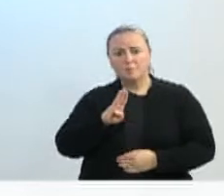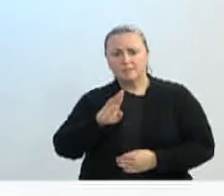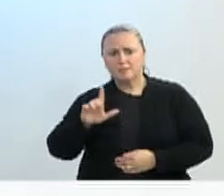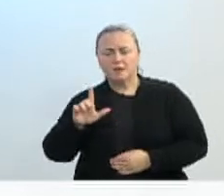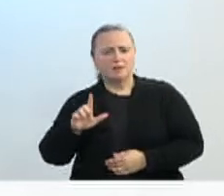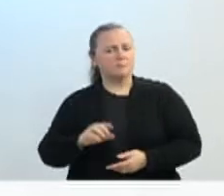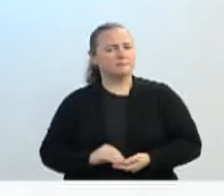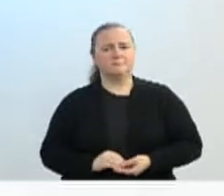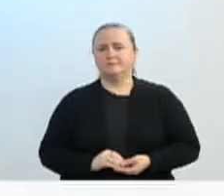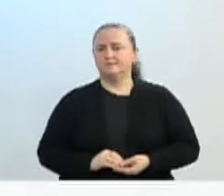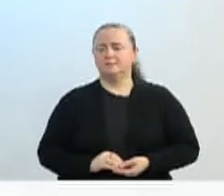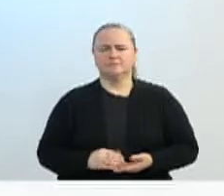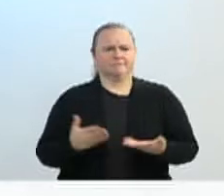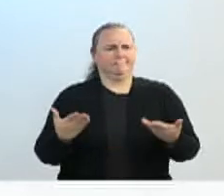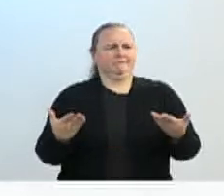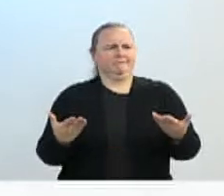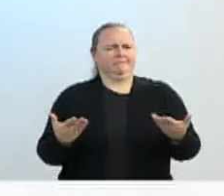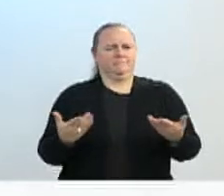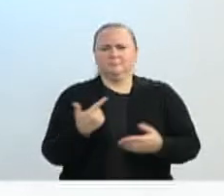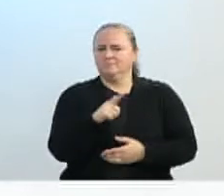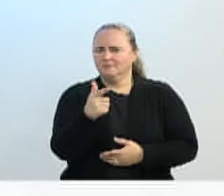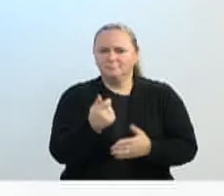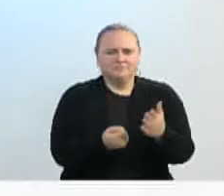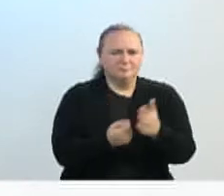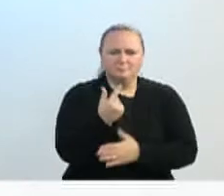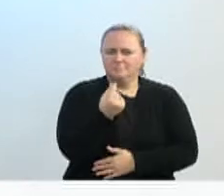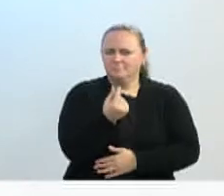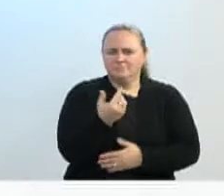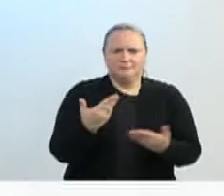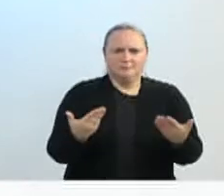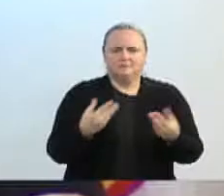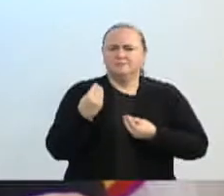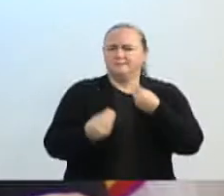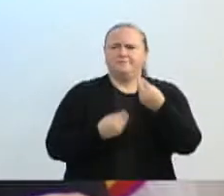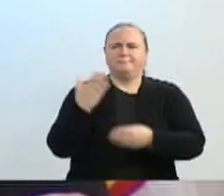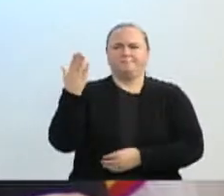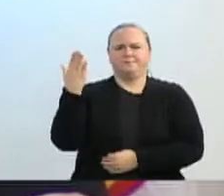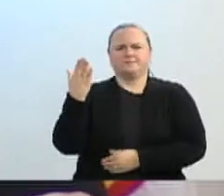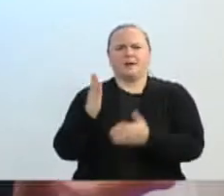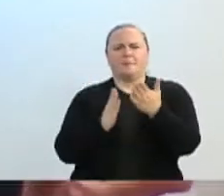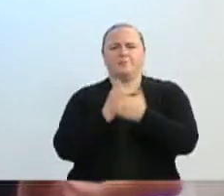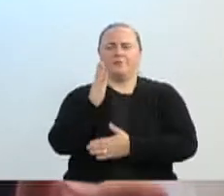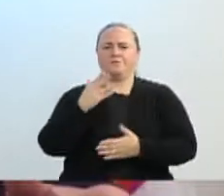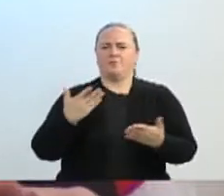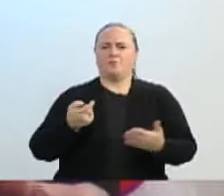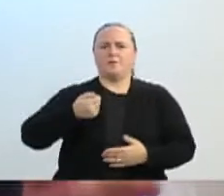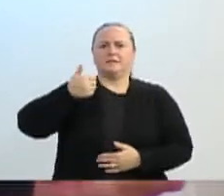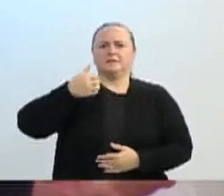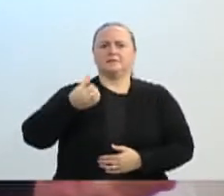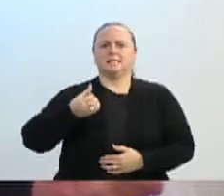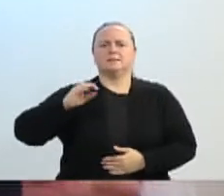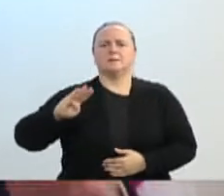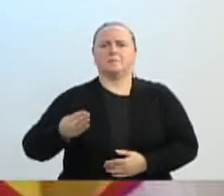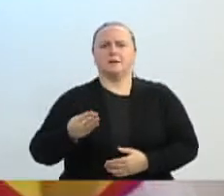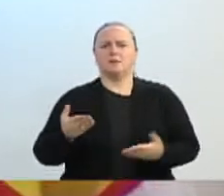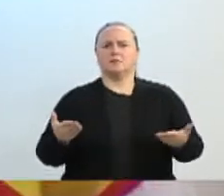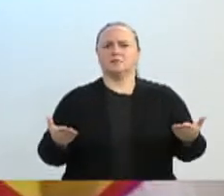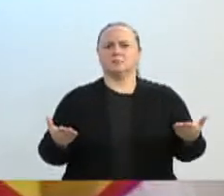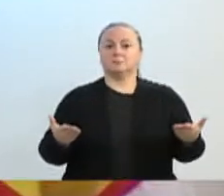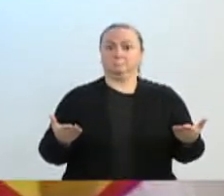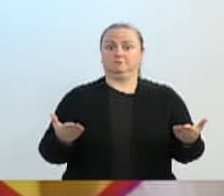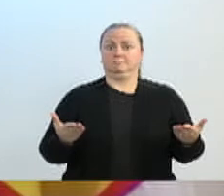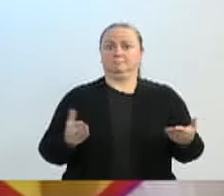é aprovado um aumento de financiamento de campanhas políticas com dinheiro público. E isso, eu quero